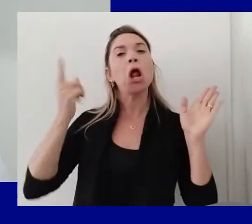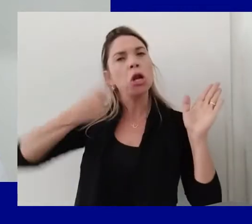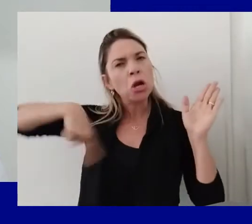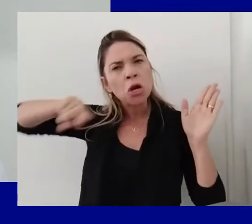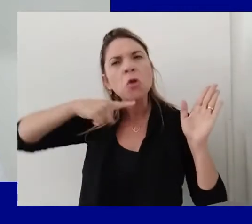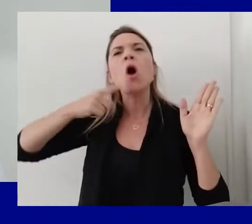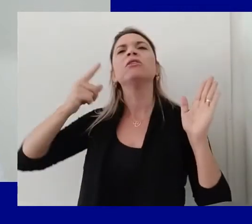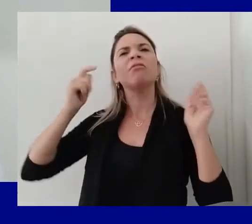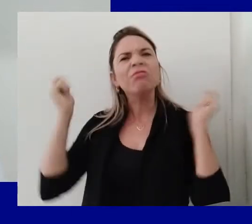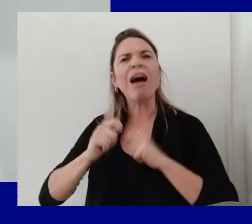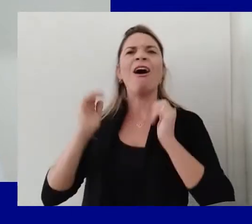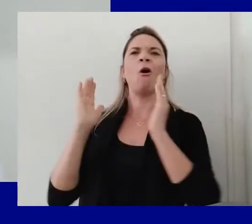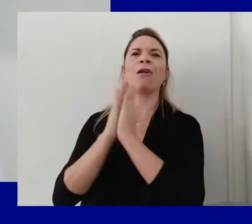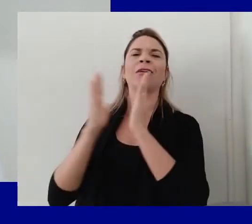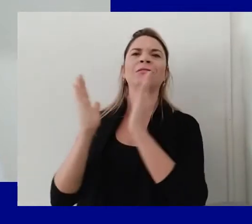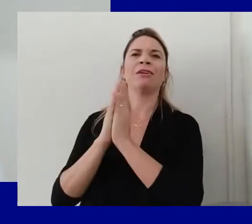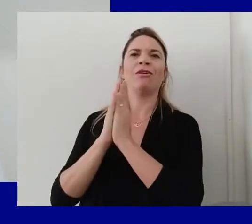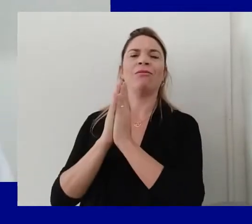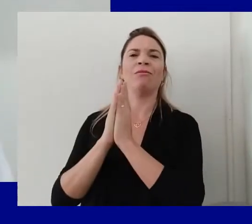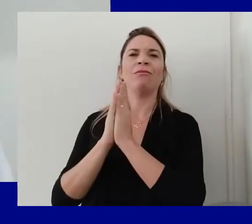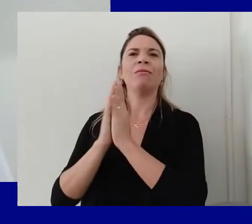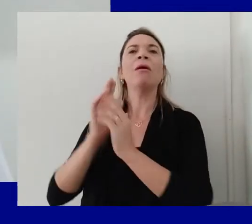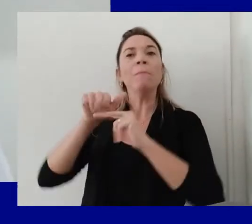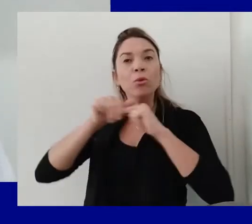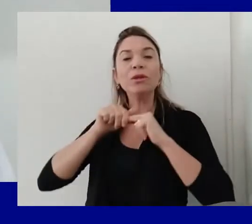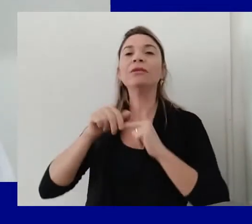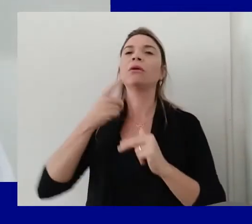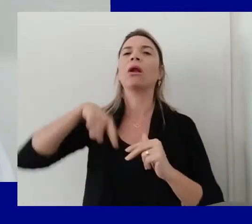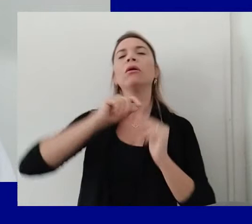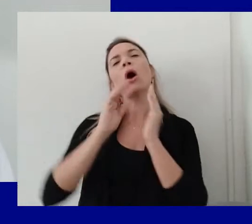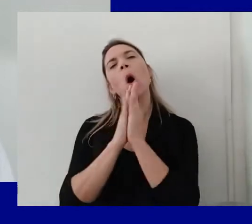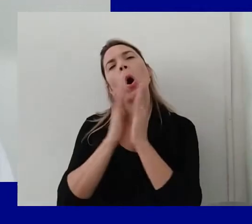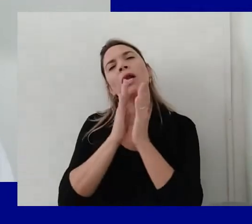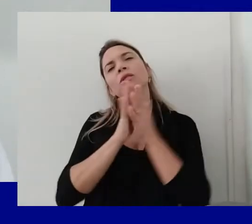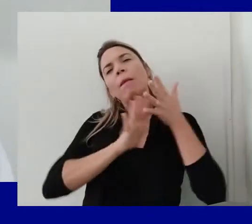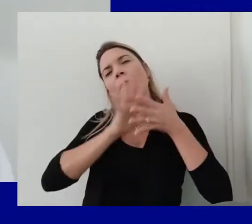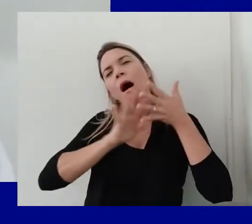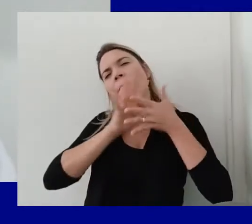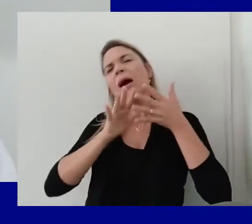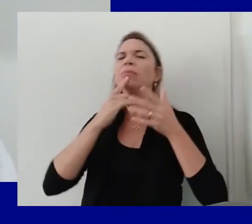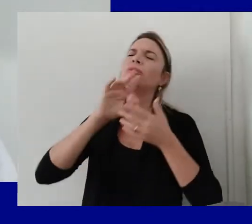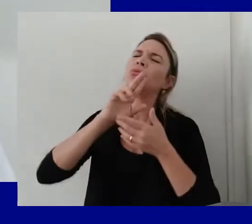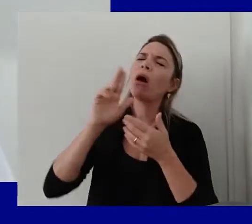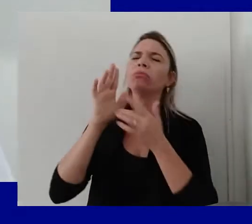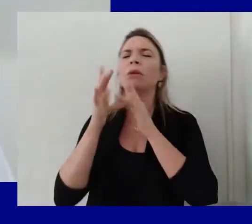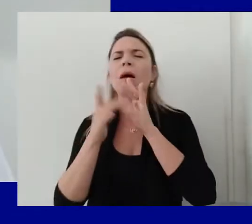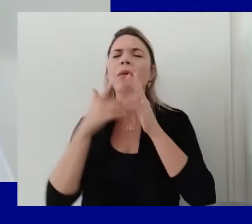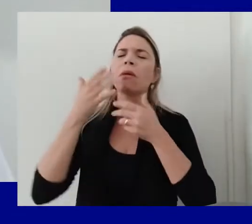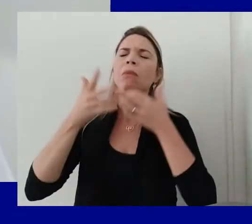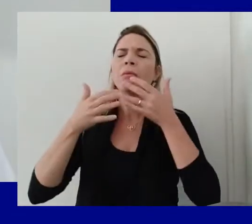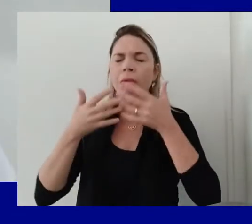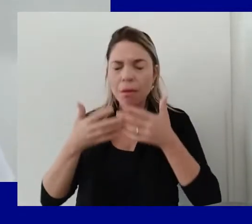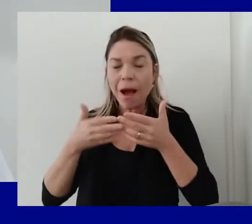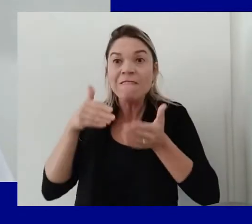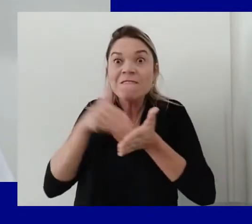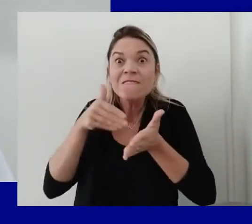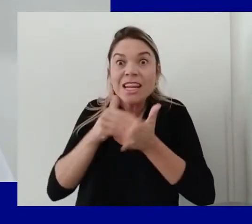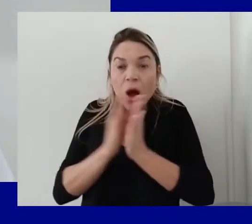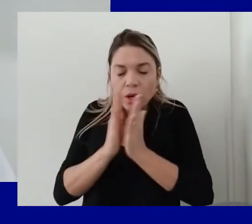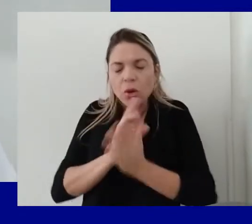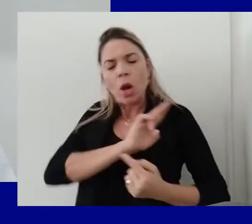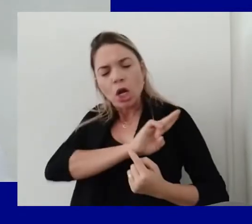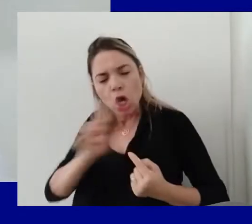Essa expressão em nome de Jesus é o seu reconhecimento de que você só está na presença de Deus e